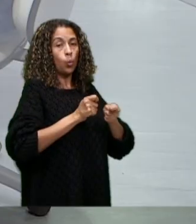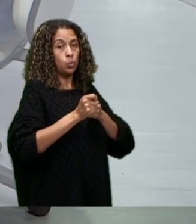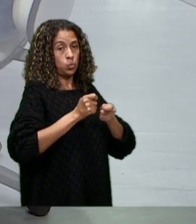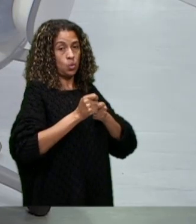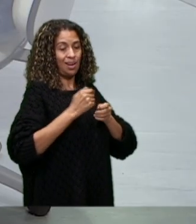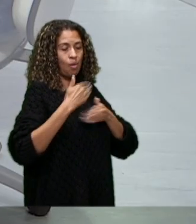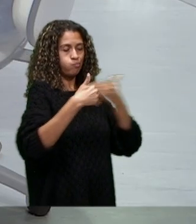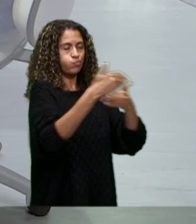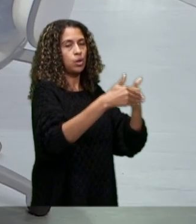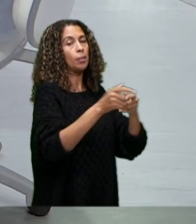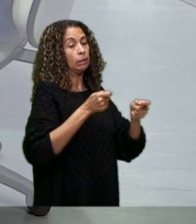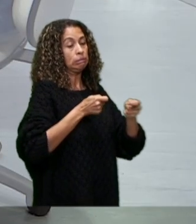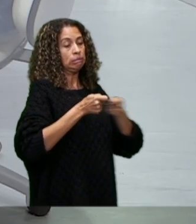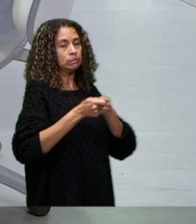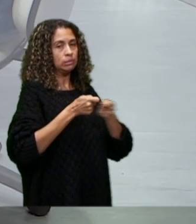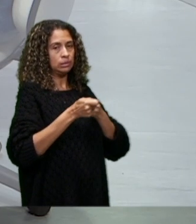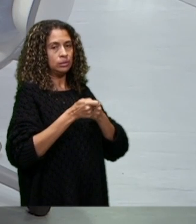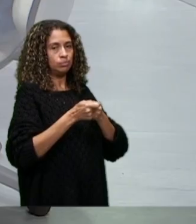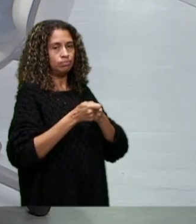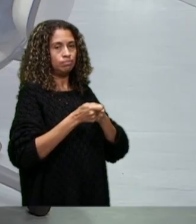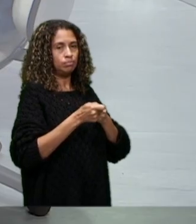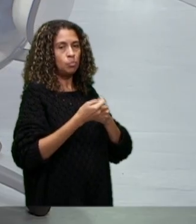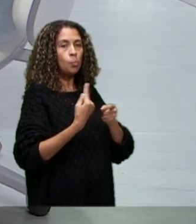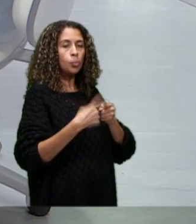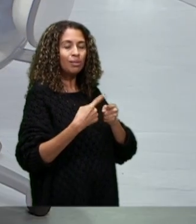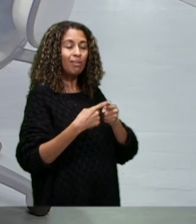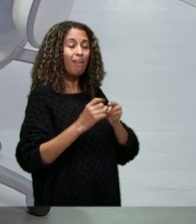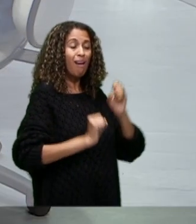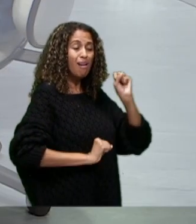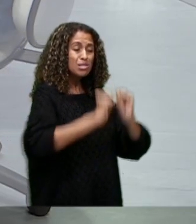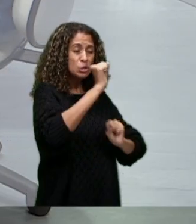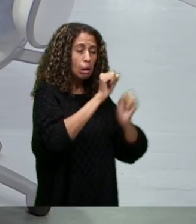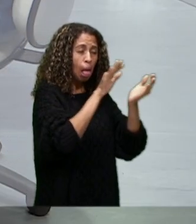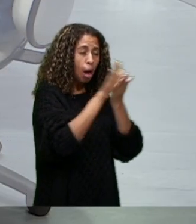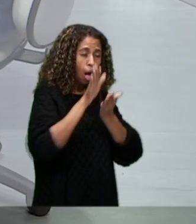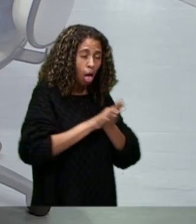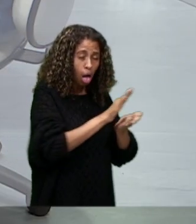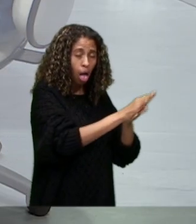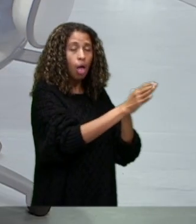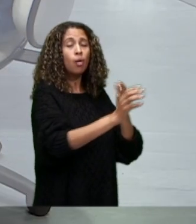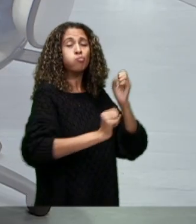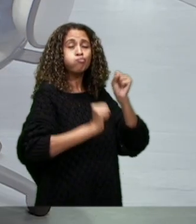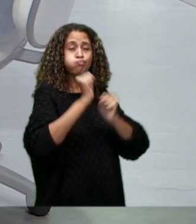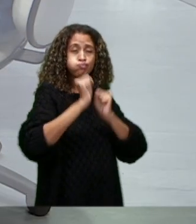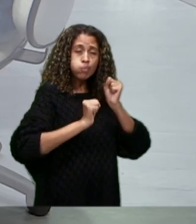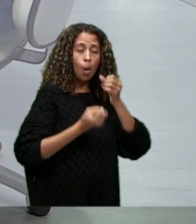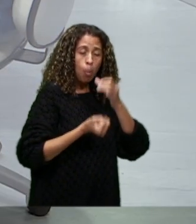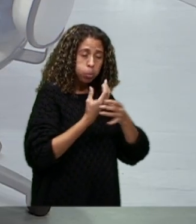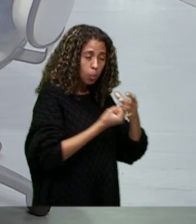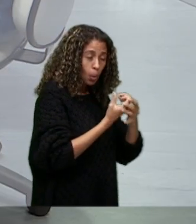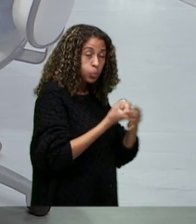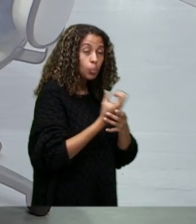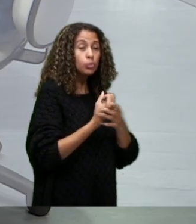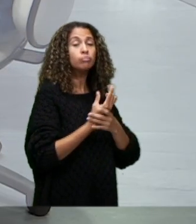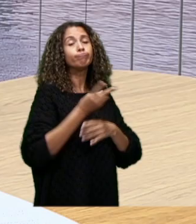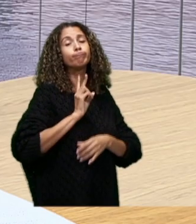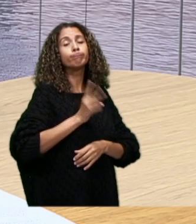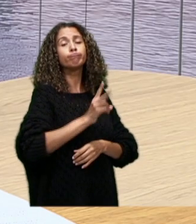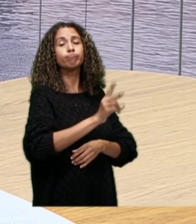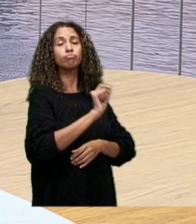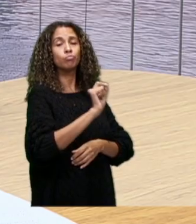questão da má produção industrial, que continua